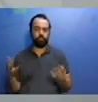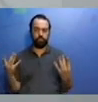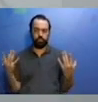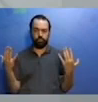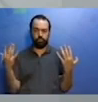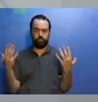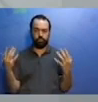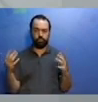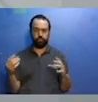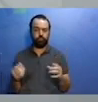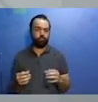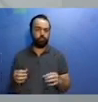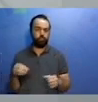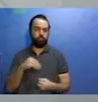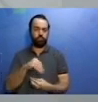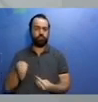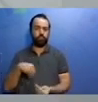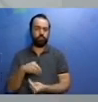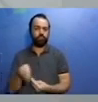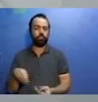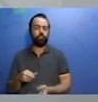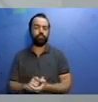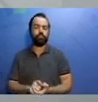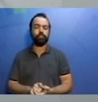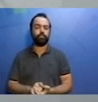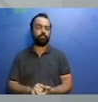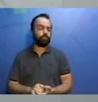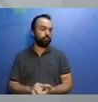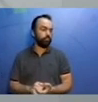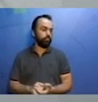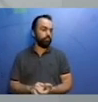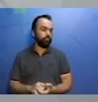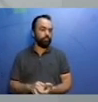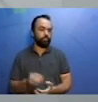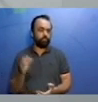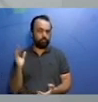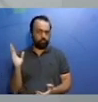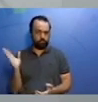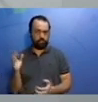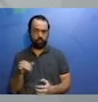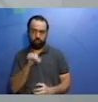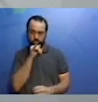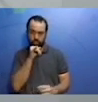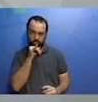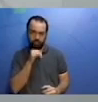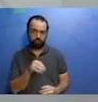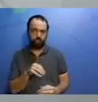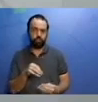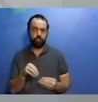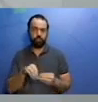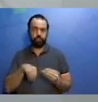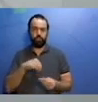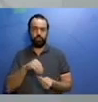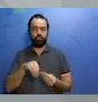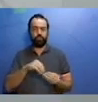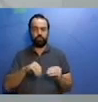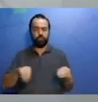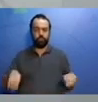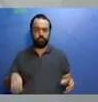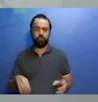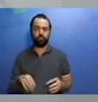entre gases, né, substâncias nos estados gasosos. Nós temos como exemplo a separação dos componentes do